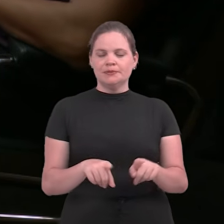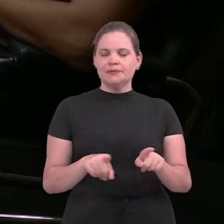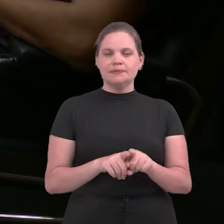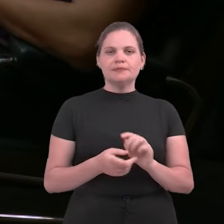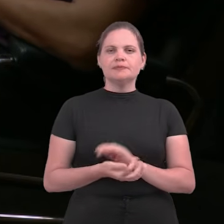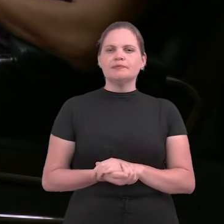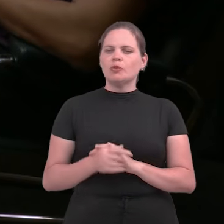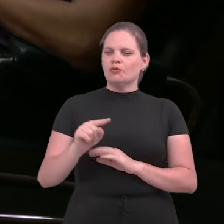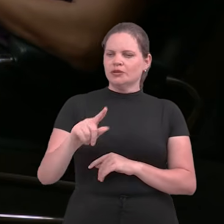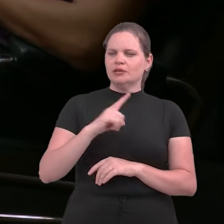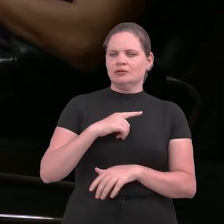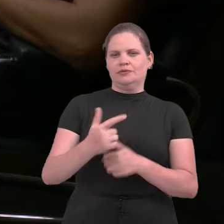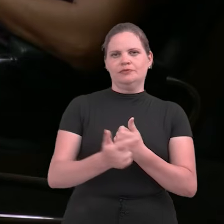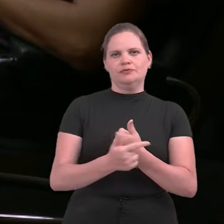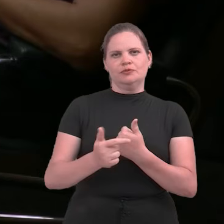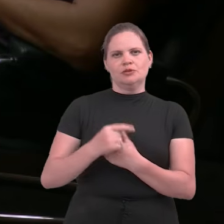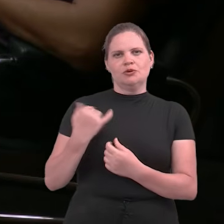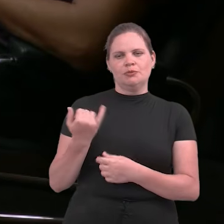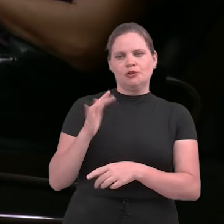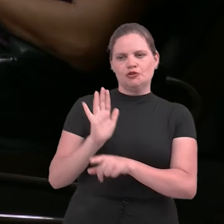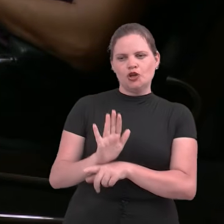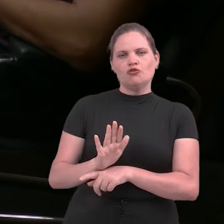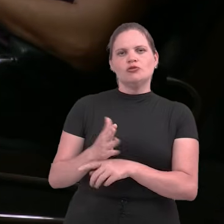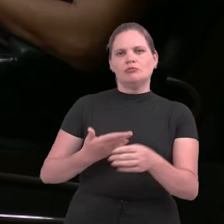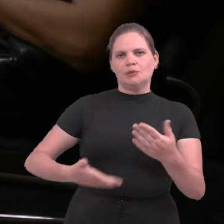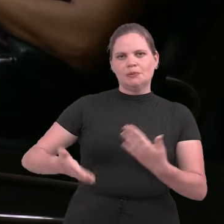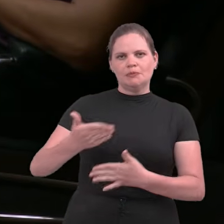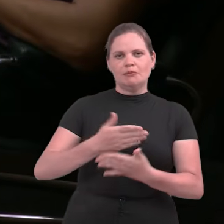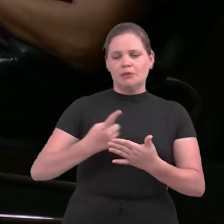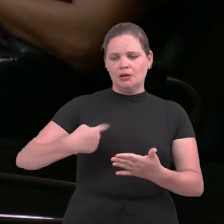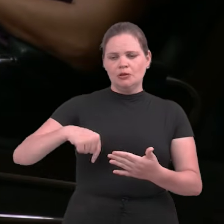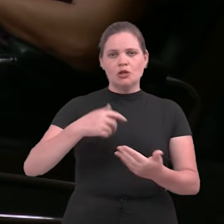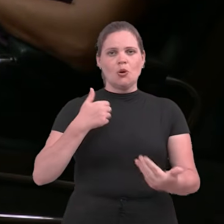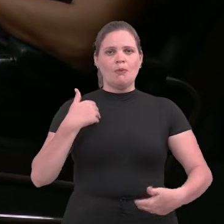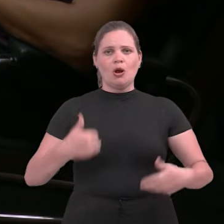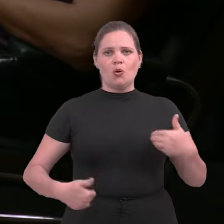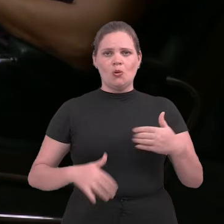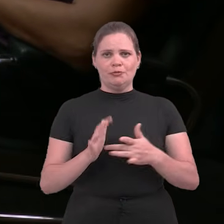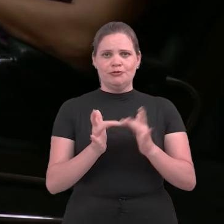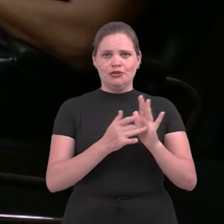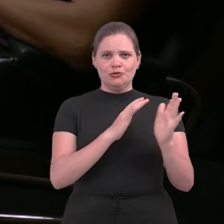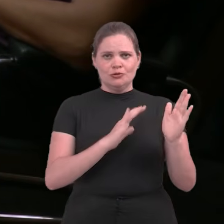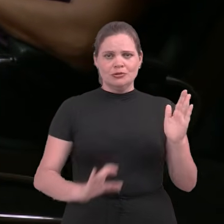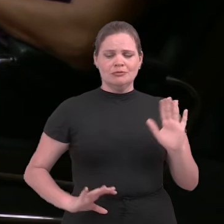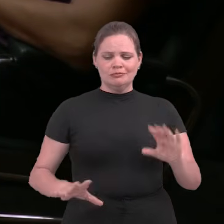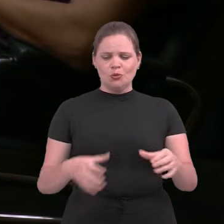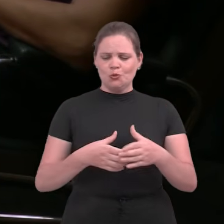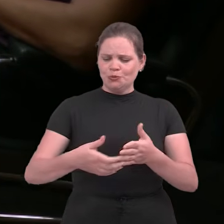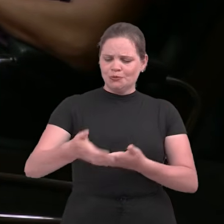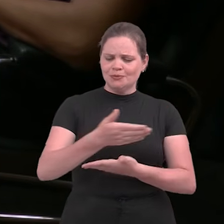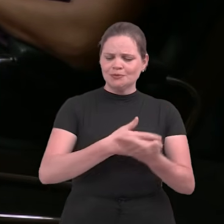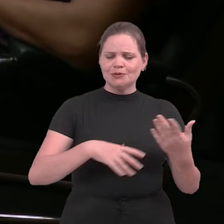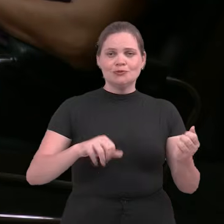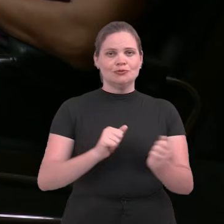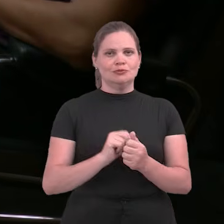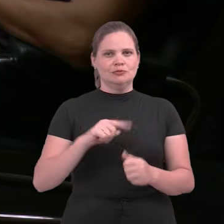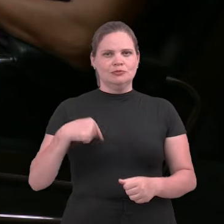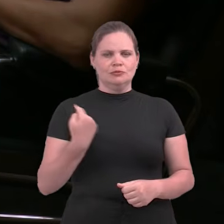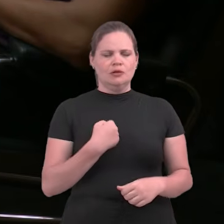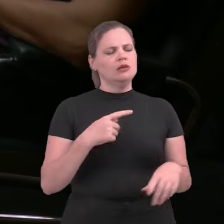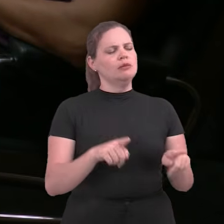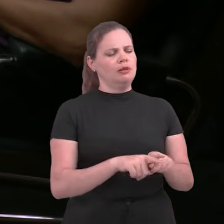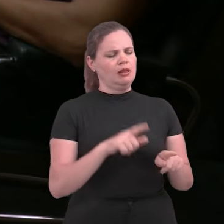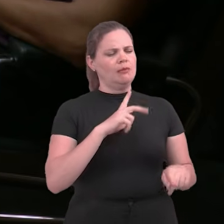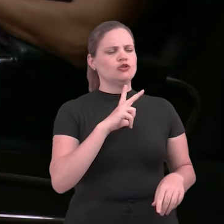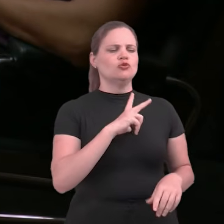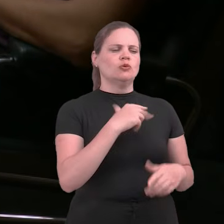Você teve esse papel importante ajudando o irmão. Nós somos corpo, né, irmão? A igreja é corpo de Cristo, né? A gente também tem o trabalho,